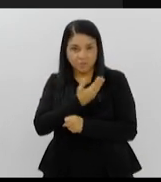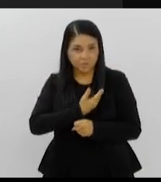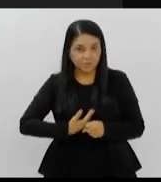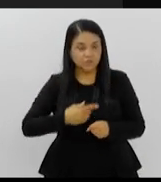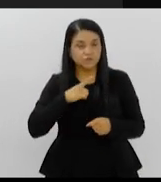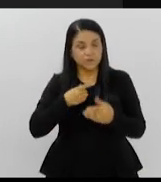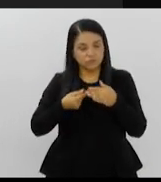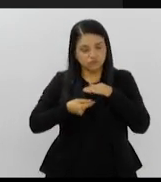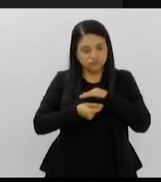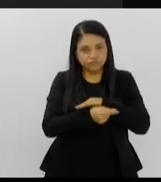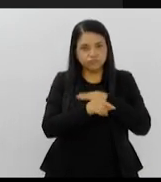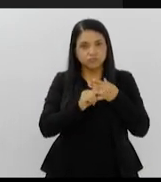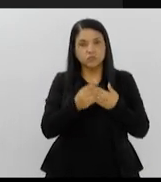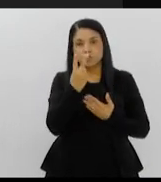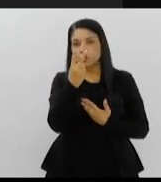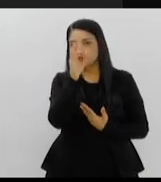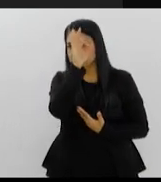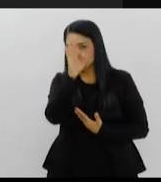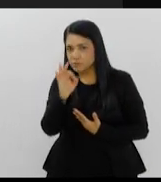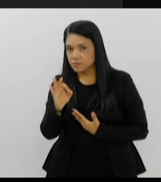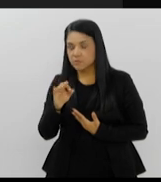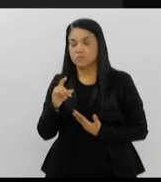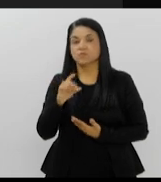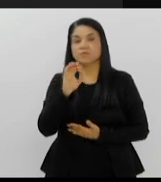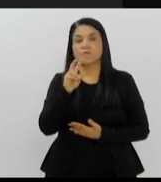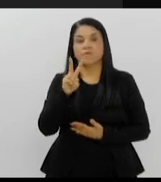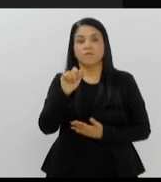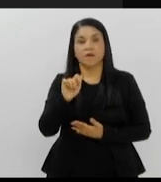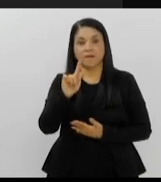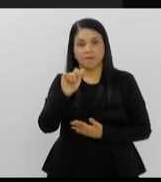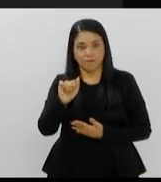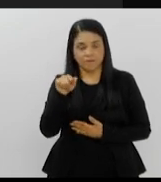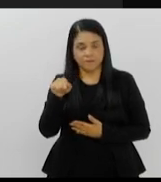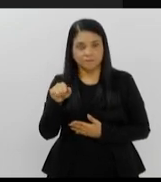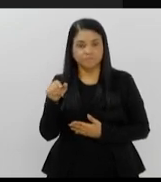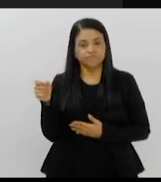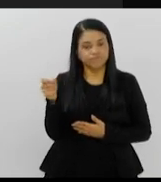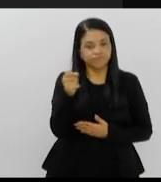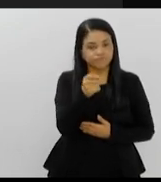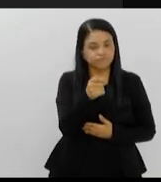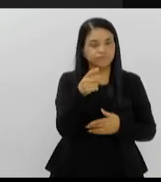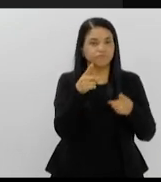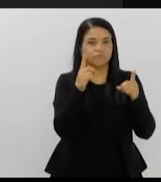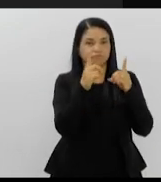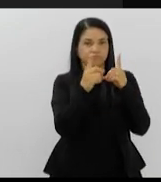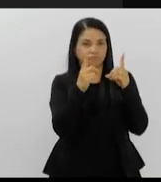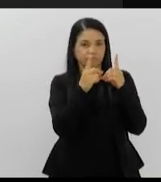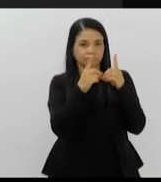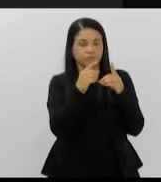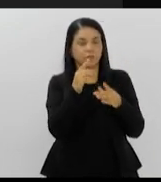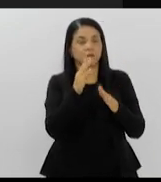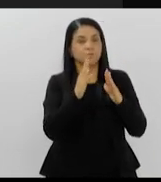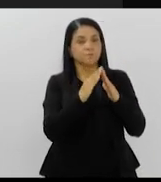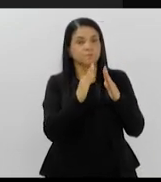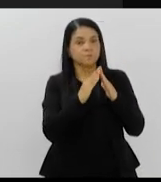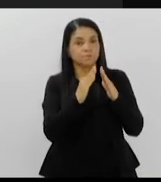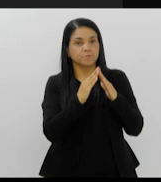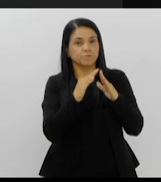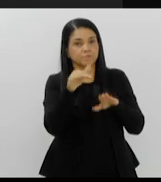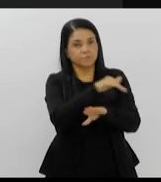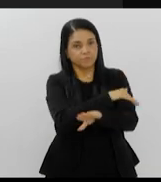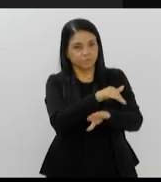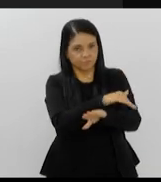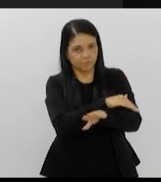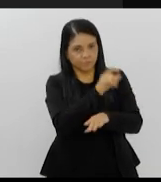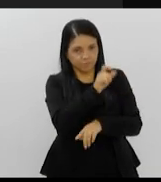reserva de 2% das vagas para que fossem atendidas. Atendidos pessoas de